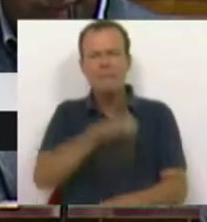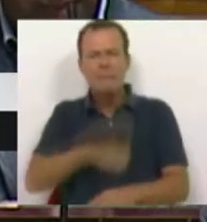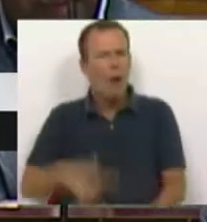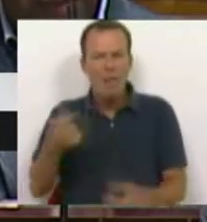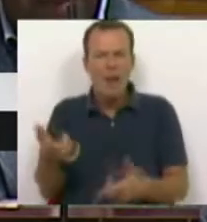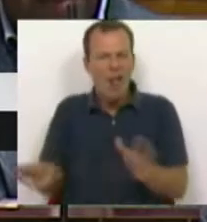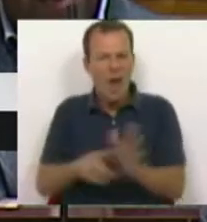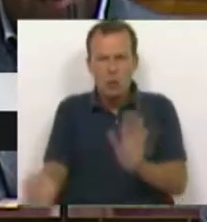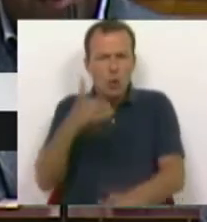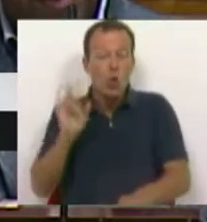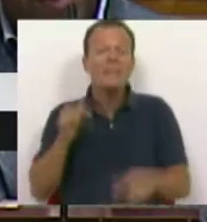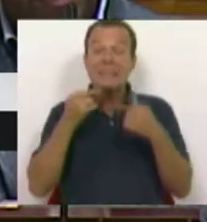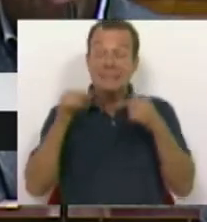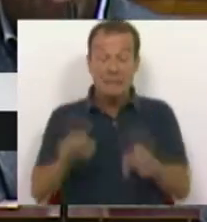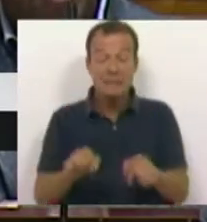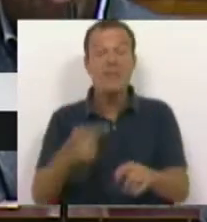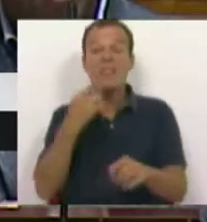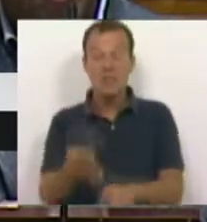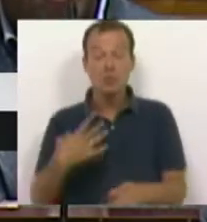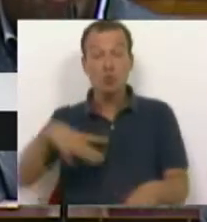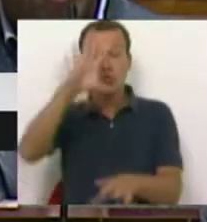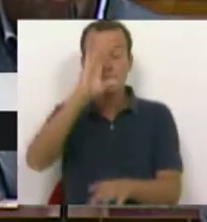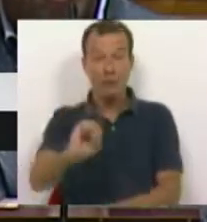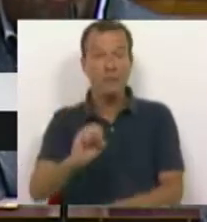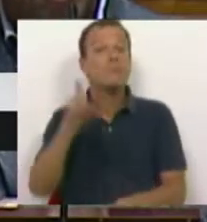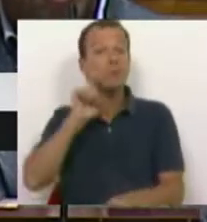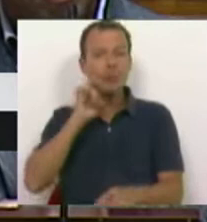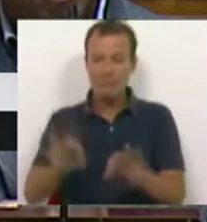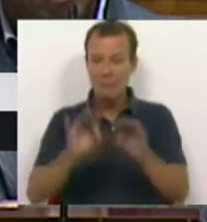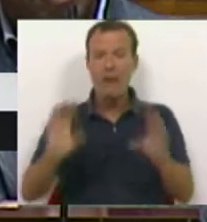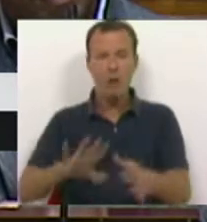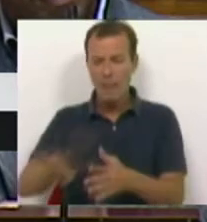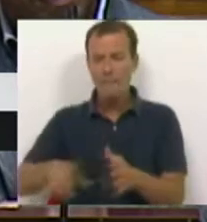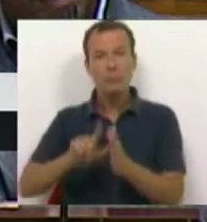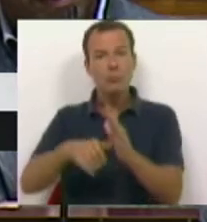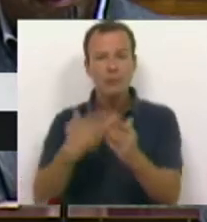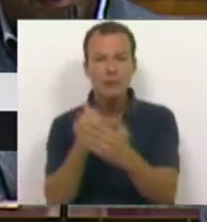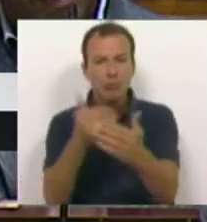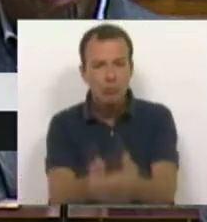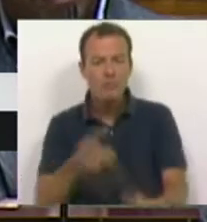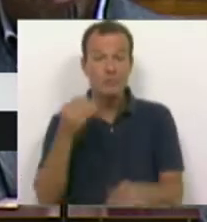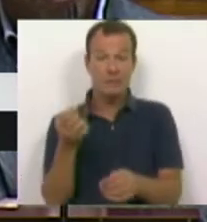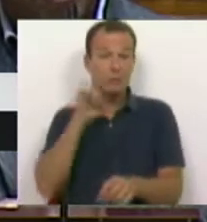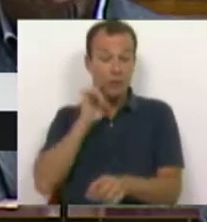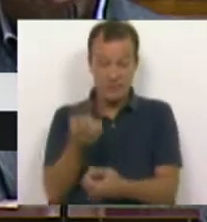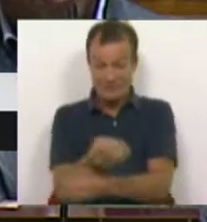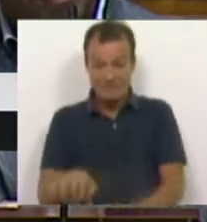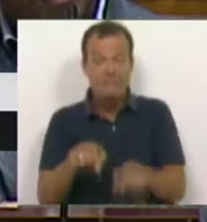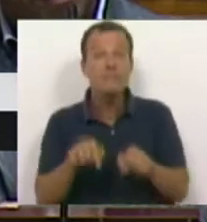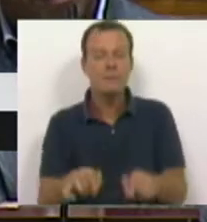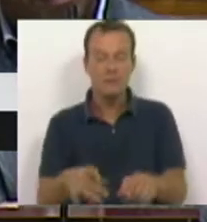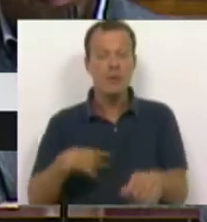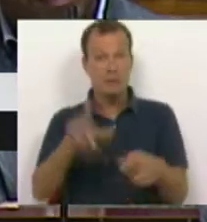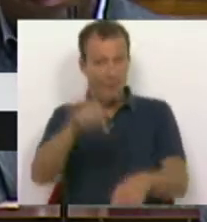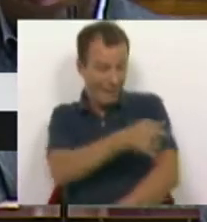bem é reafirmar que o Estado deve proteger, como fazem todos os processos de promoção e proteção dos menores, e em caso de referendo,